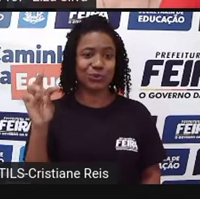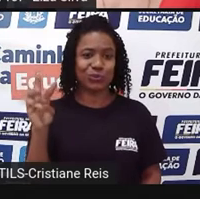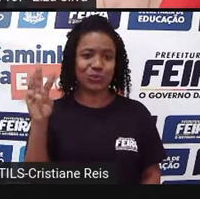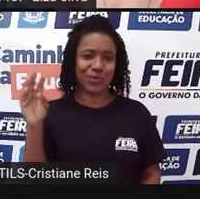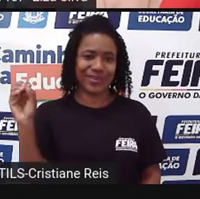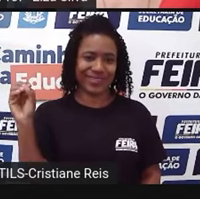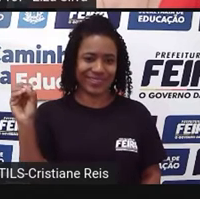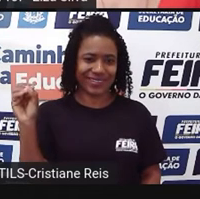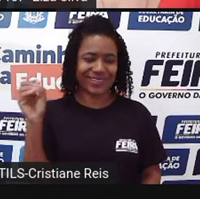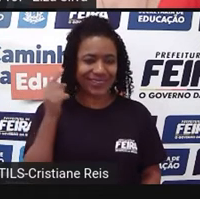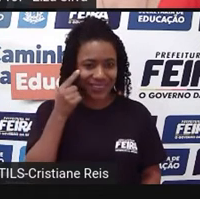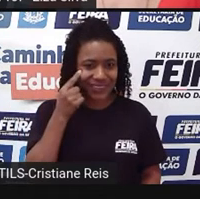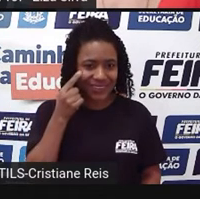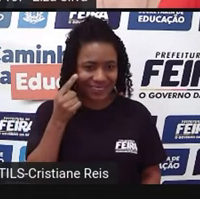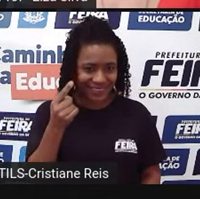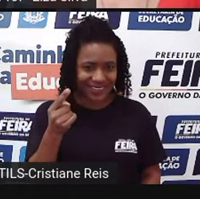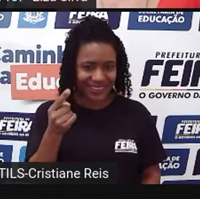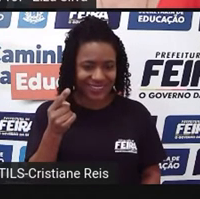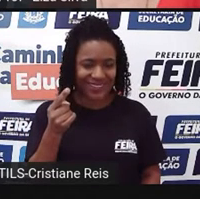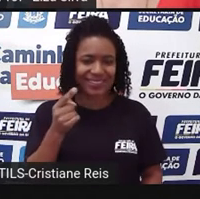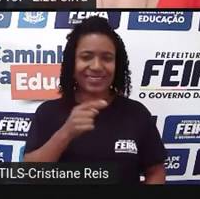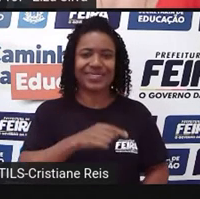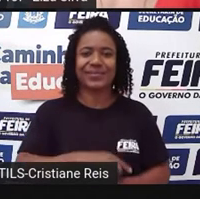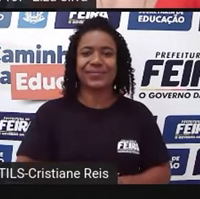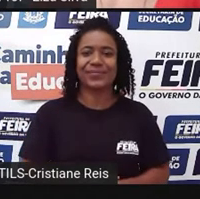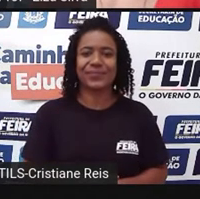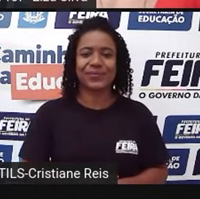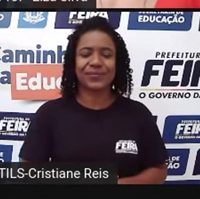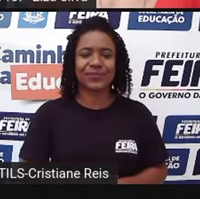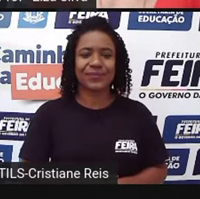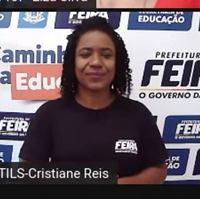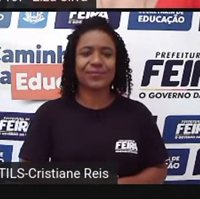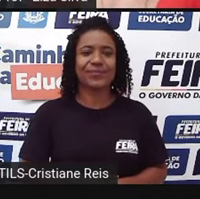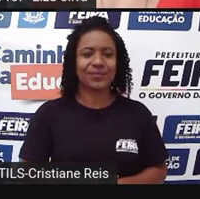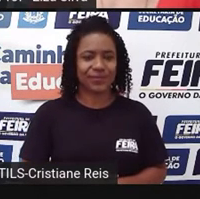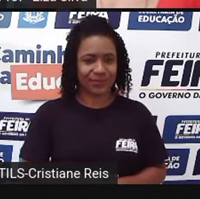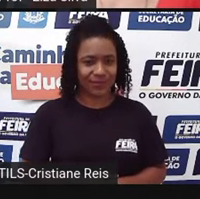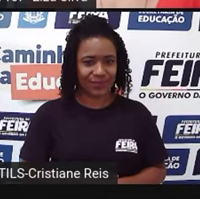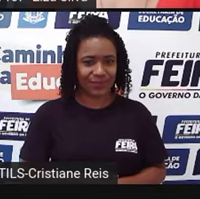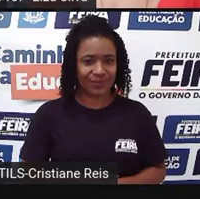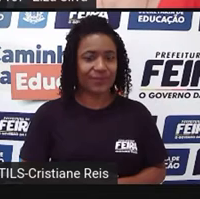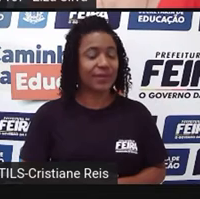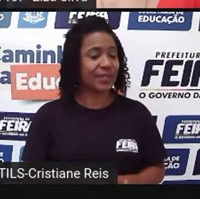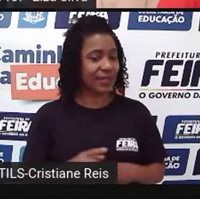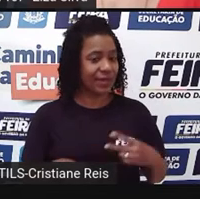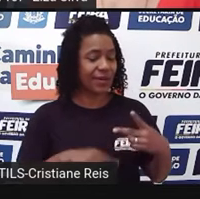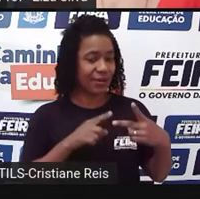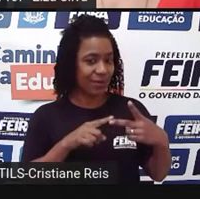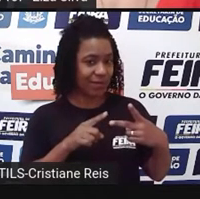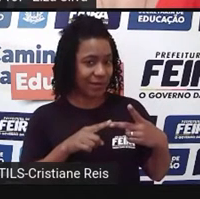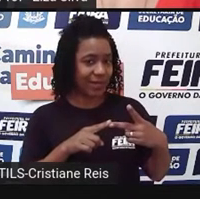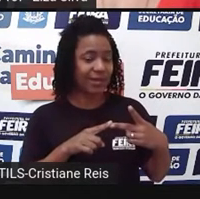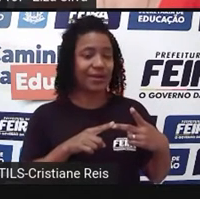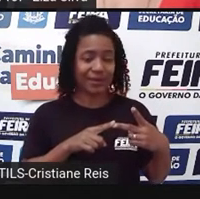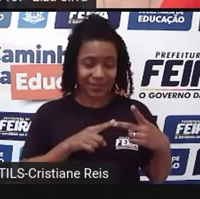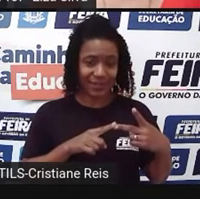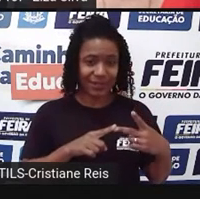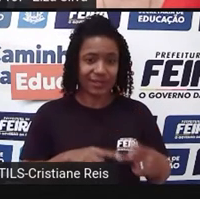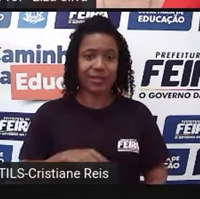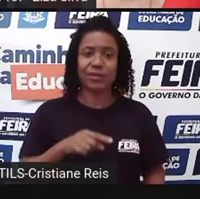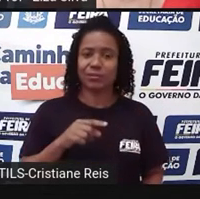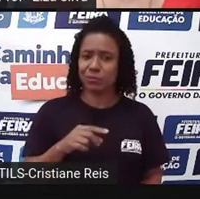forte na Netshoes Ok After tô um post de há 10 mil